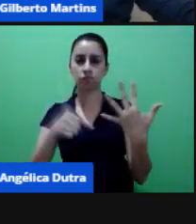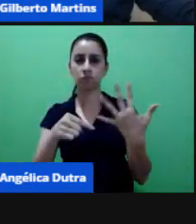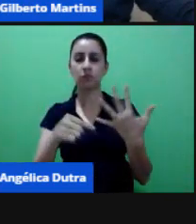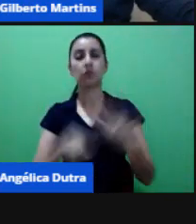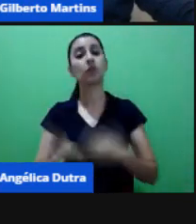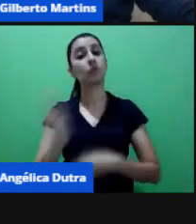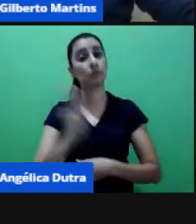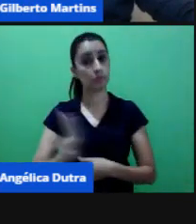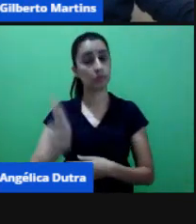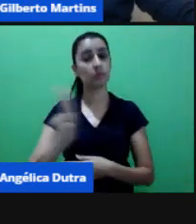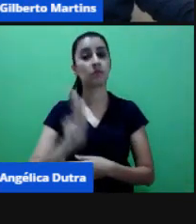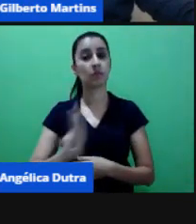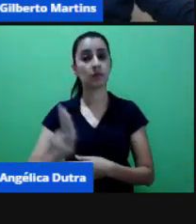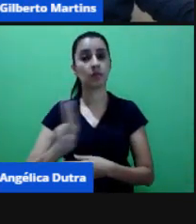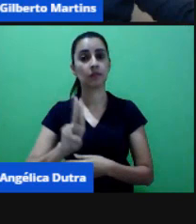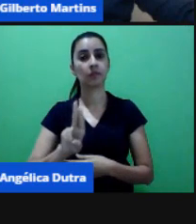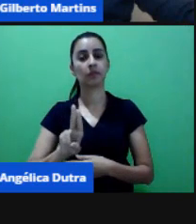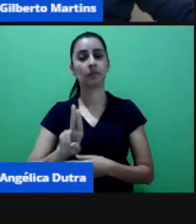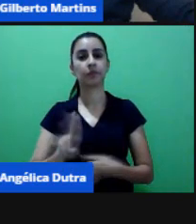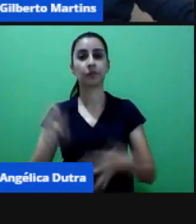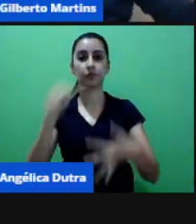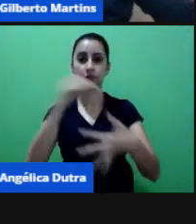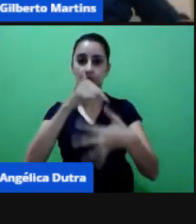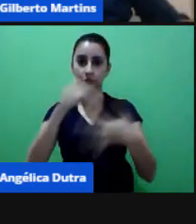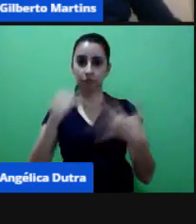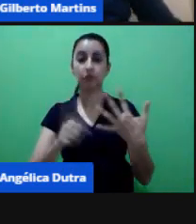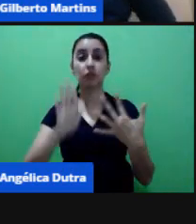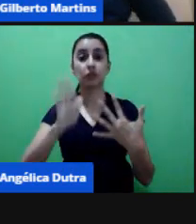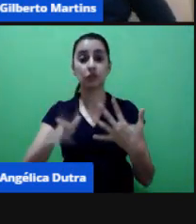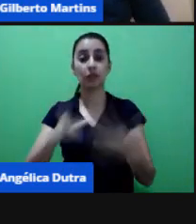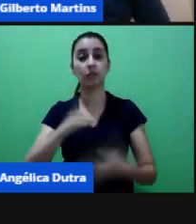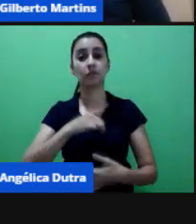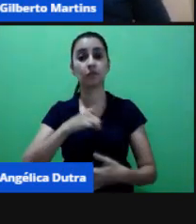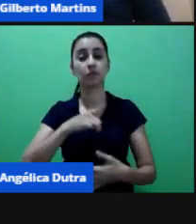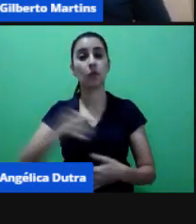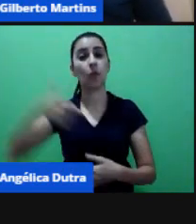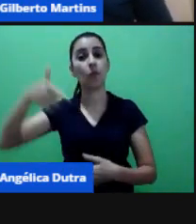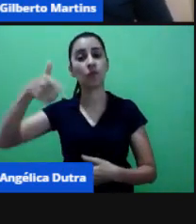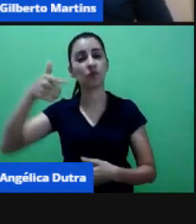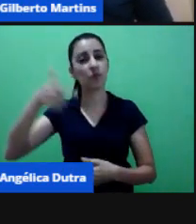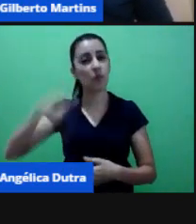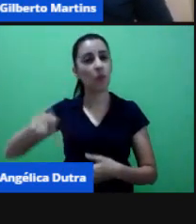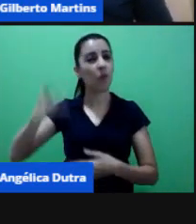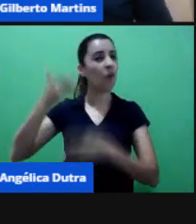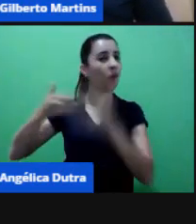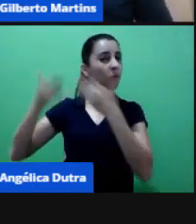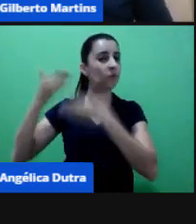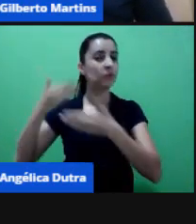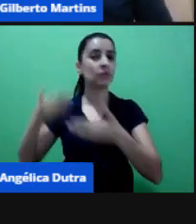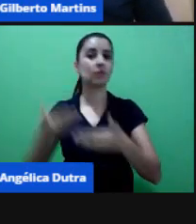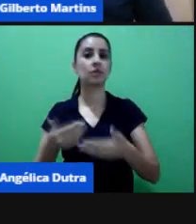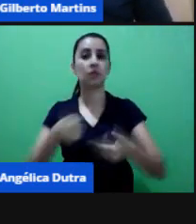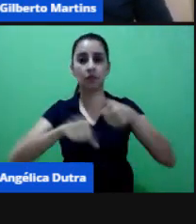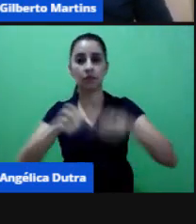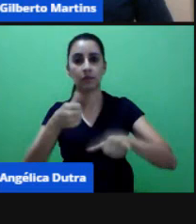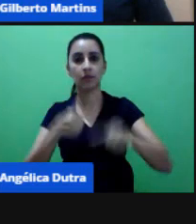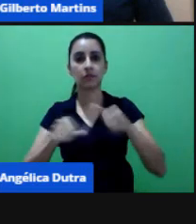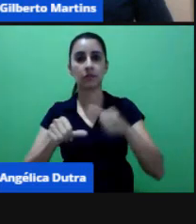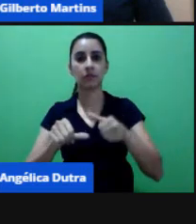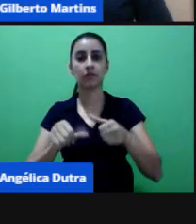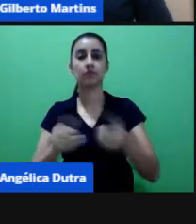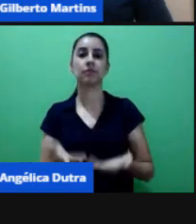utilizados, itens já existentes de outras avaliações internas ou externas da REME,